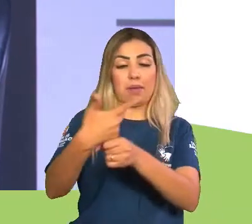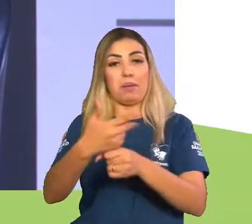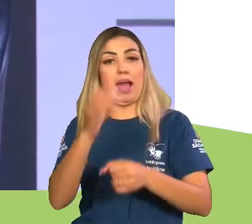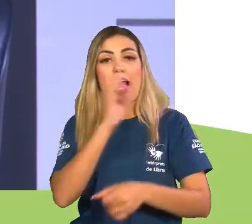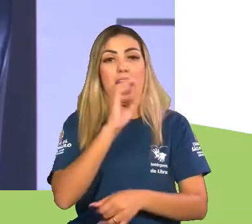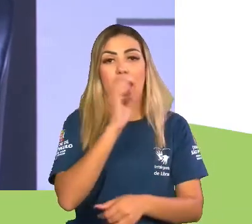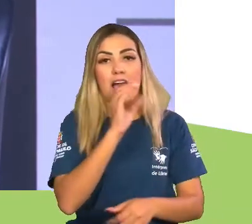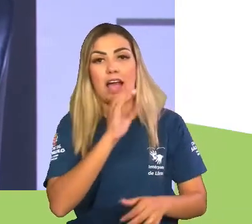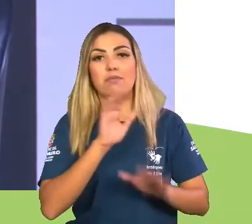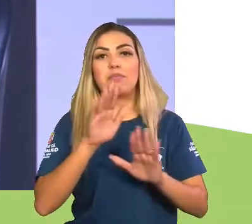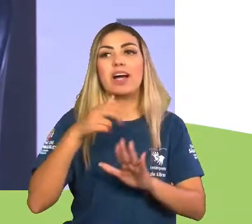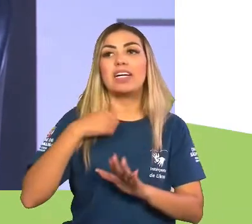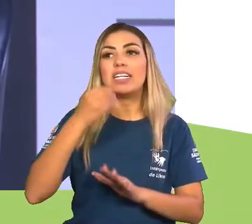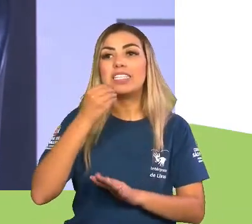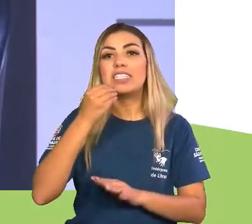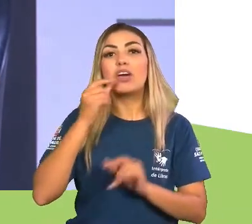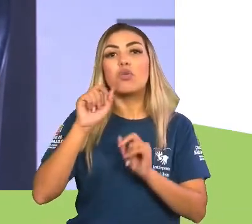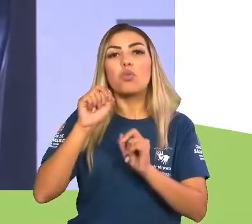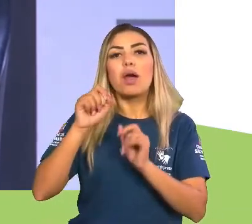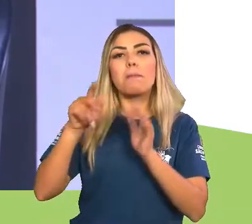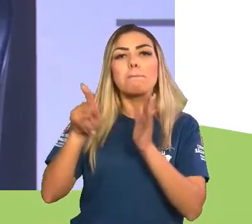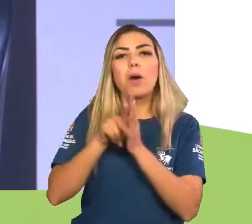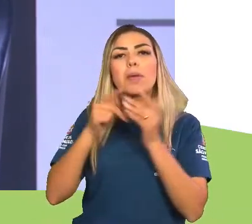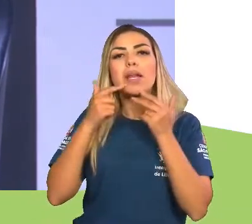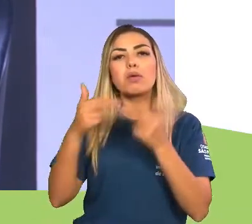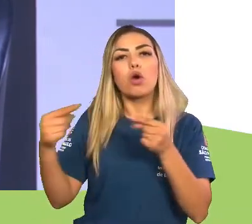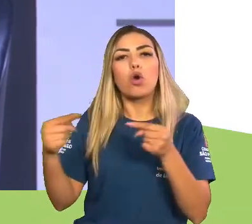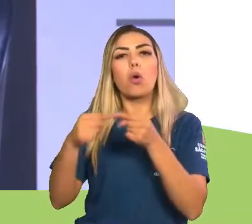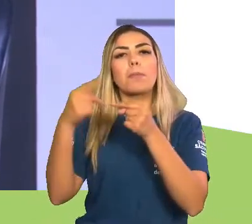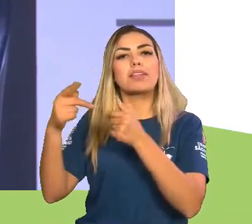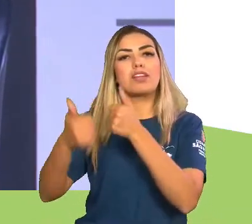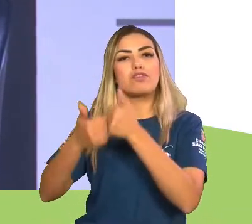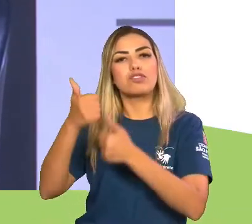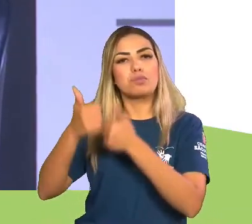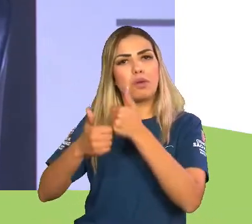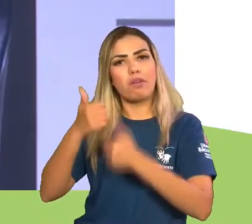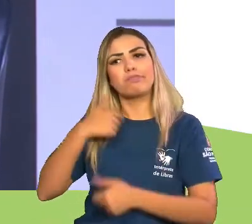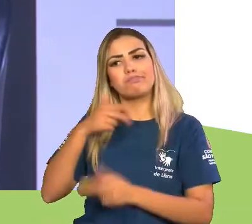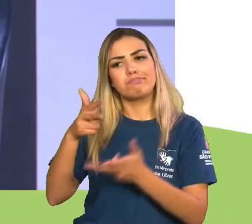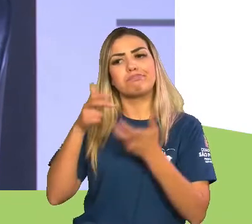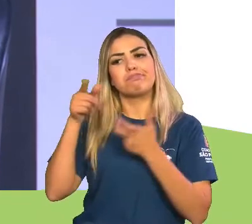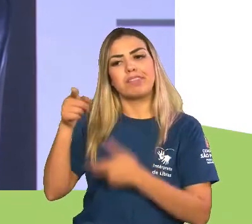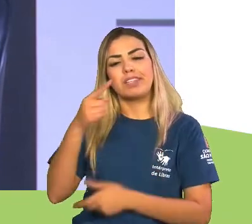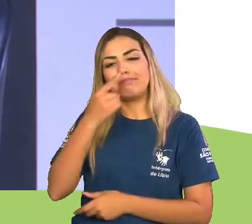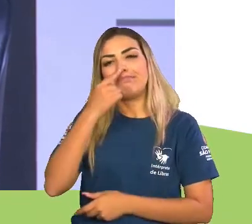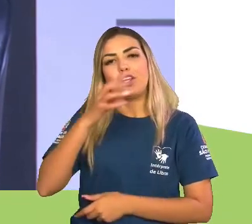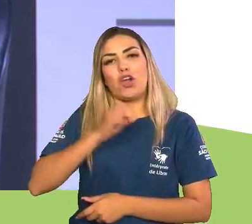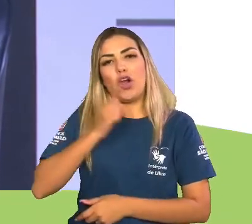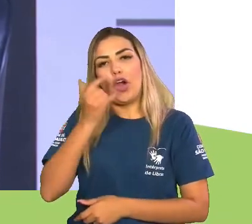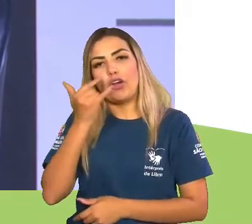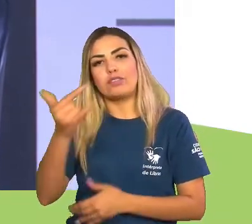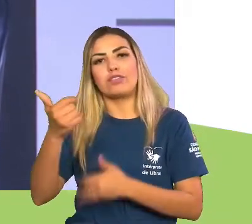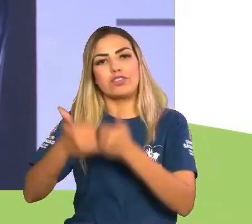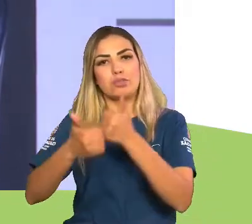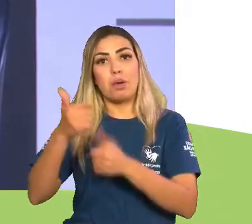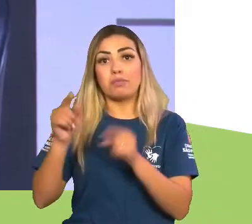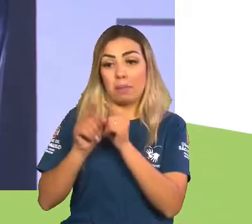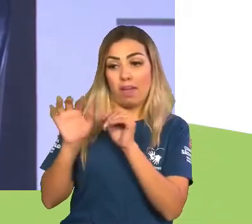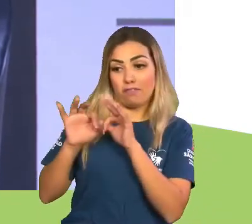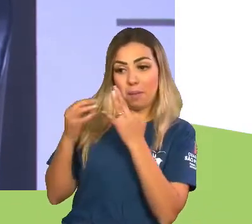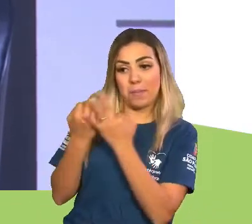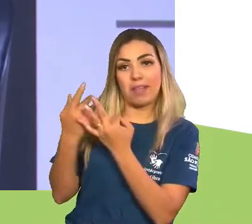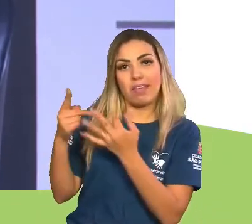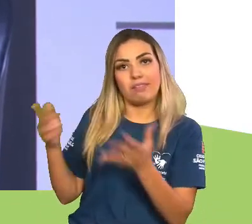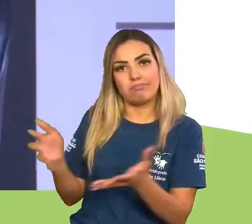dele, que é a linguagem do futebol. Ele gosta de música, mas eu vejo a paixão dele por futebol. Exatamente. E a família Greco aí, de